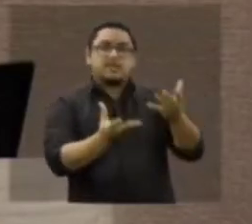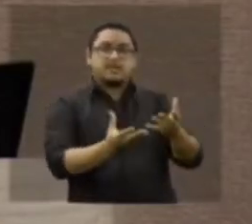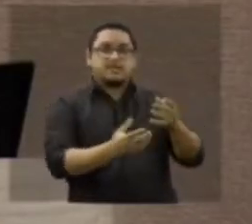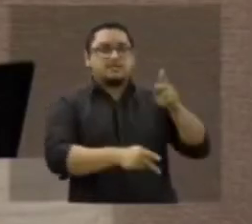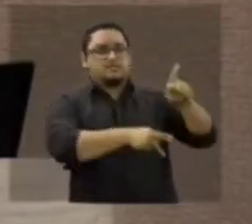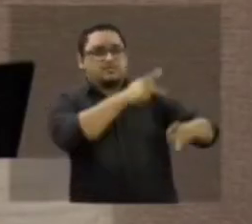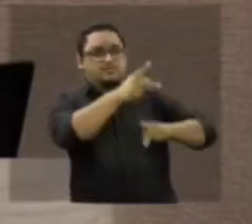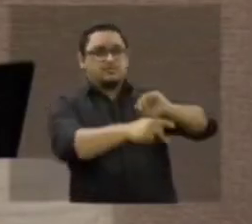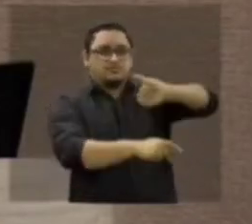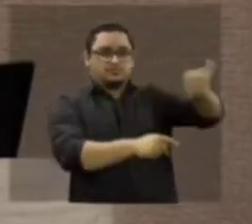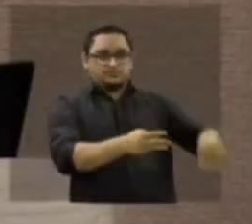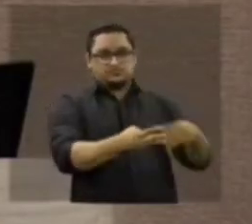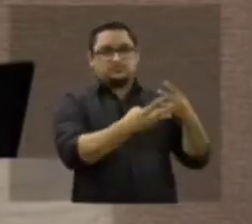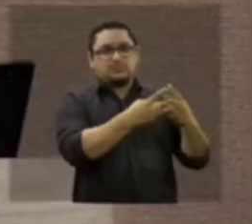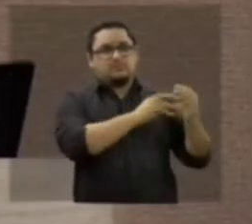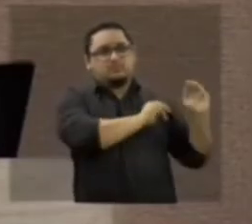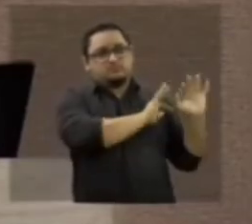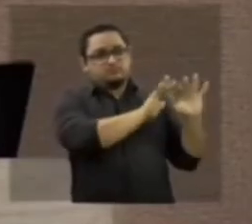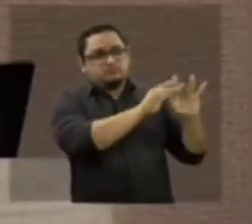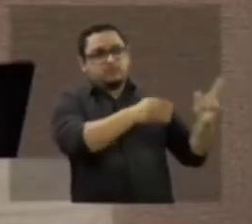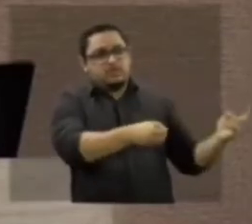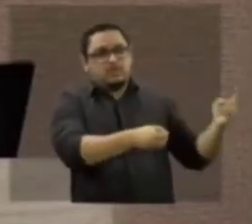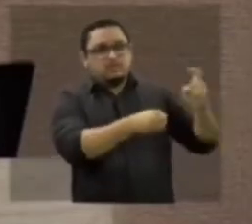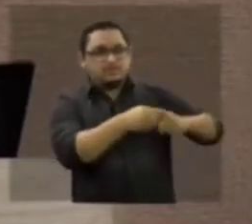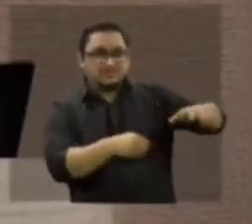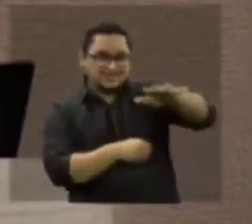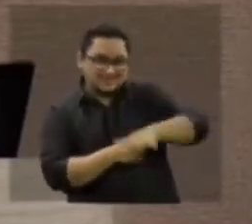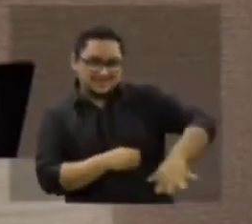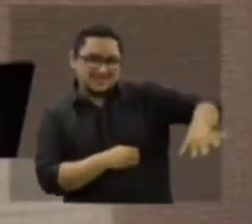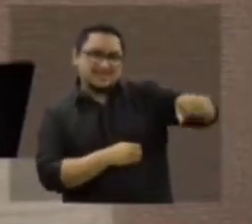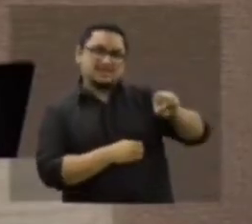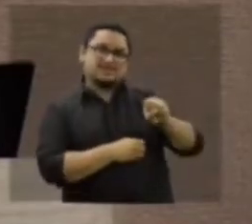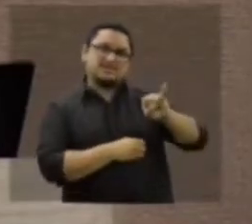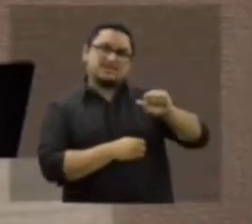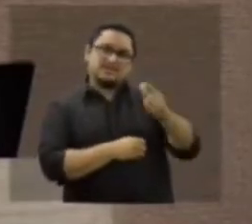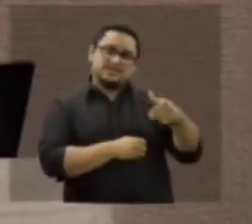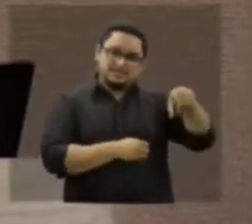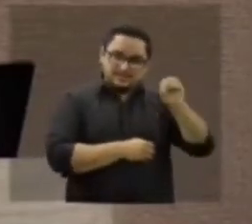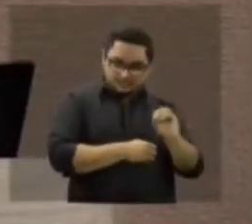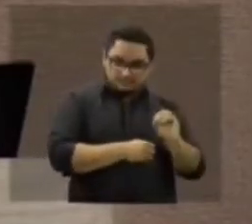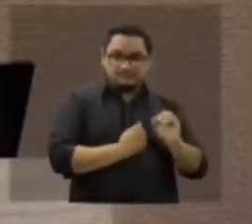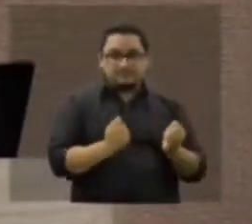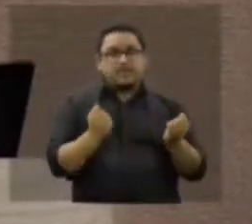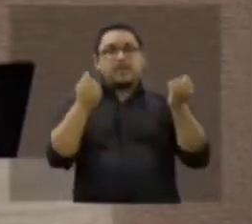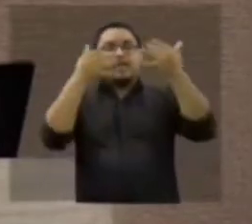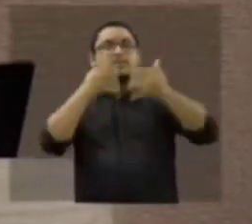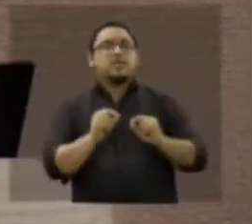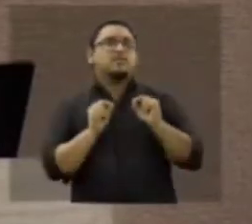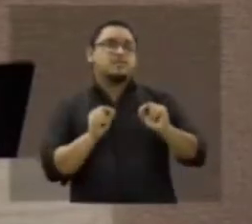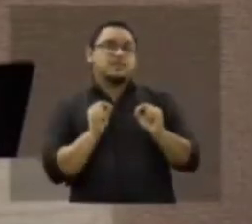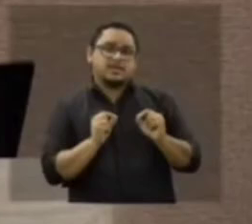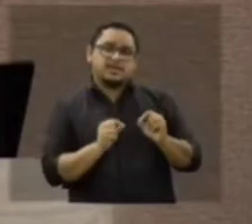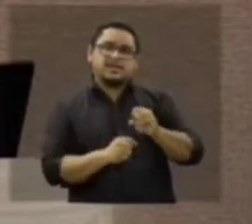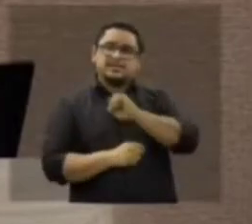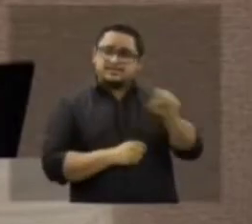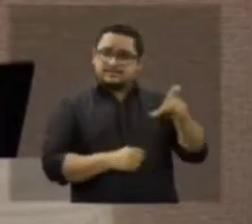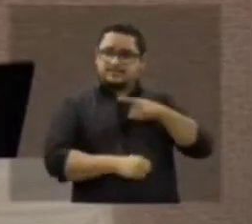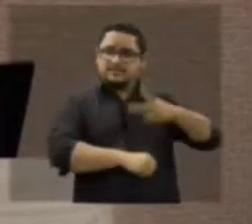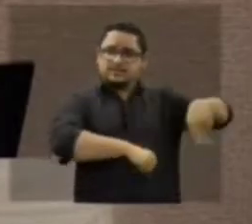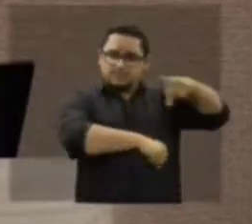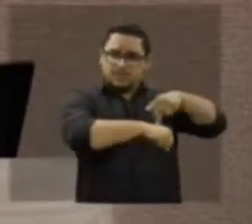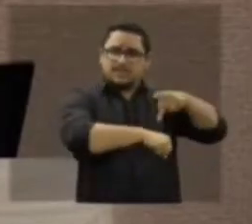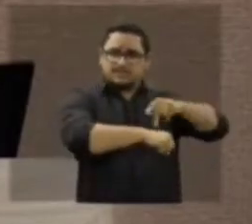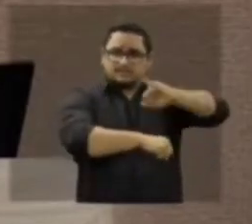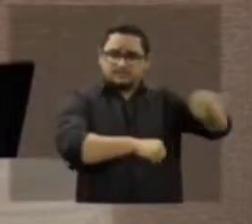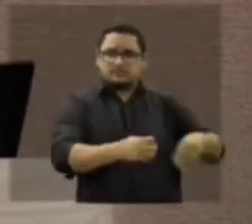dos judeus à terra de Sião e previa que apenas com o estabelecimento de um estado judeu independente